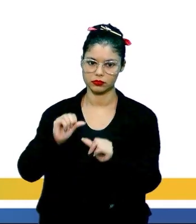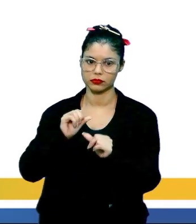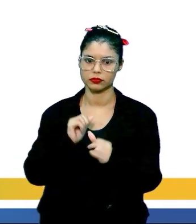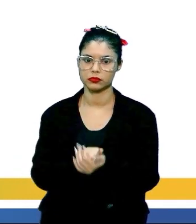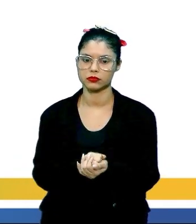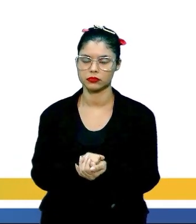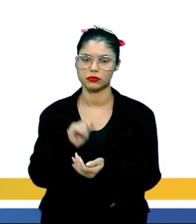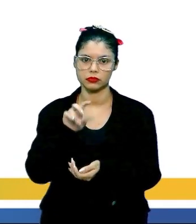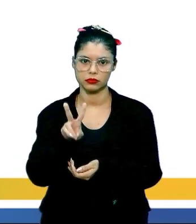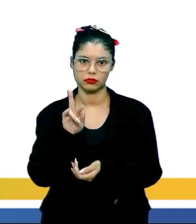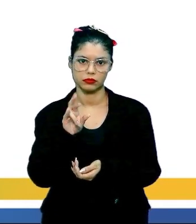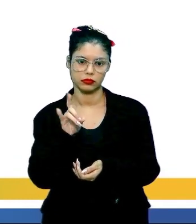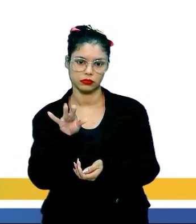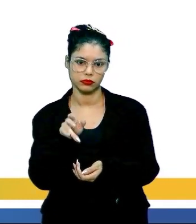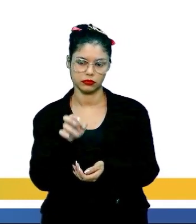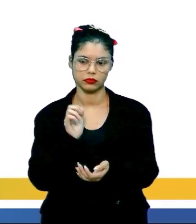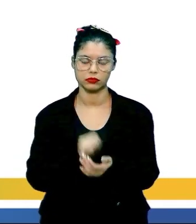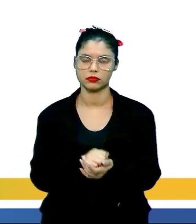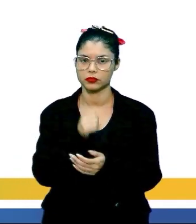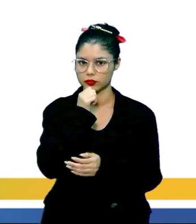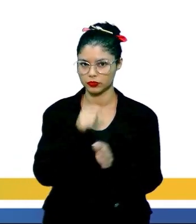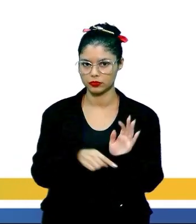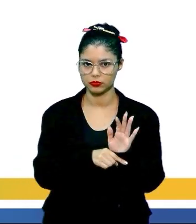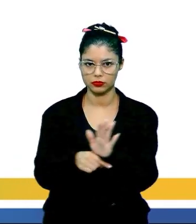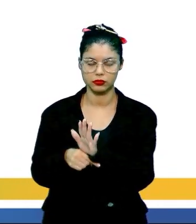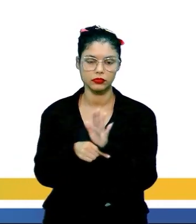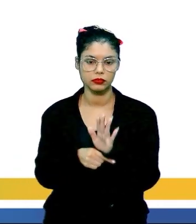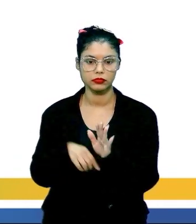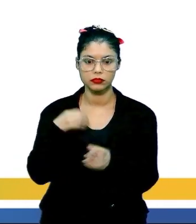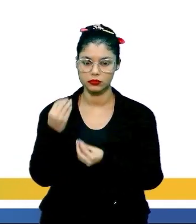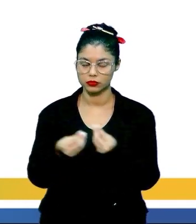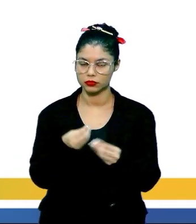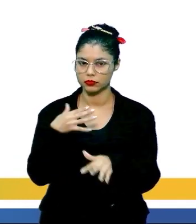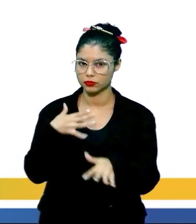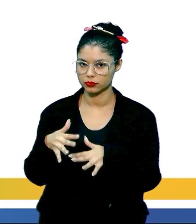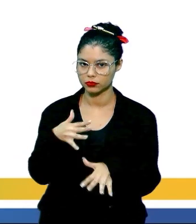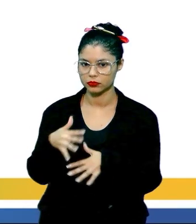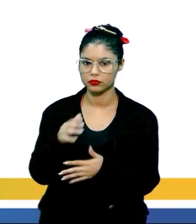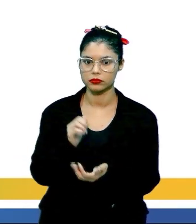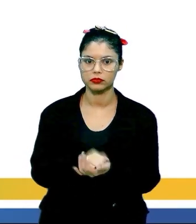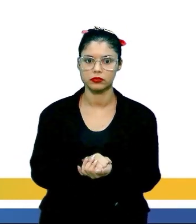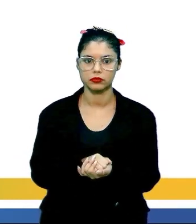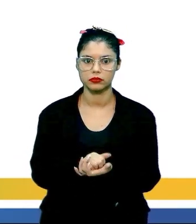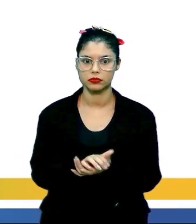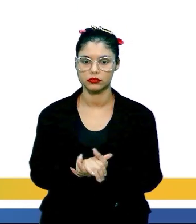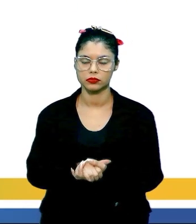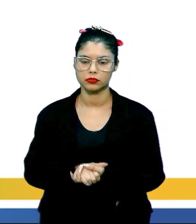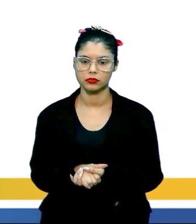ao da velocidade, apresentando aqui o que a gente conheceu como sendo um movimento retrógrado.